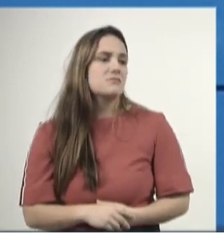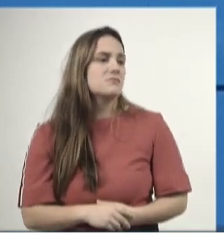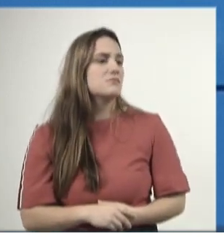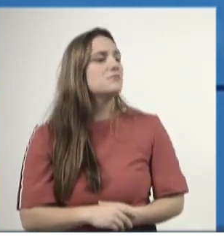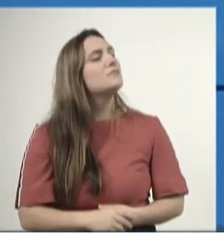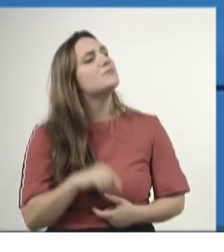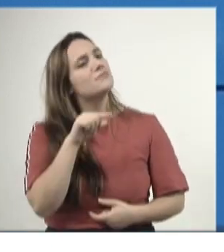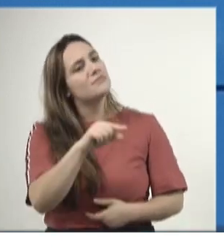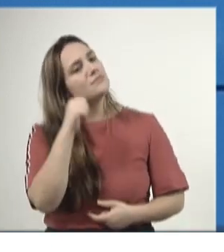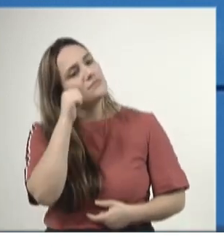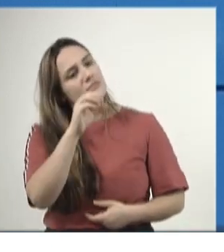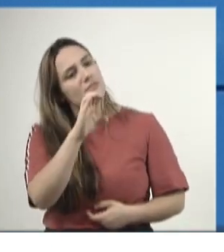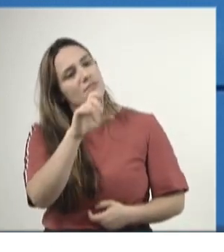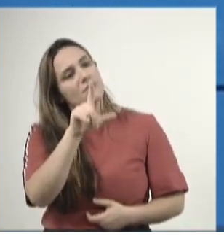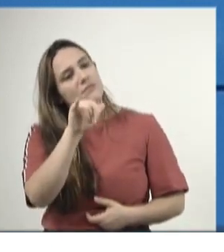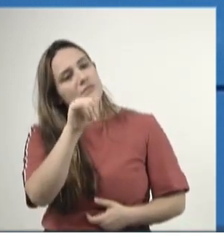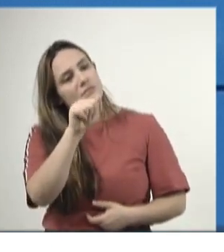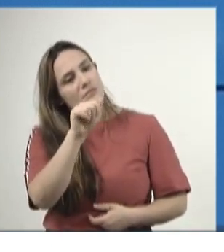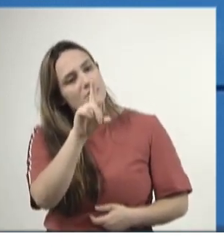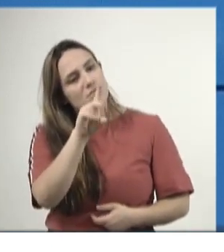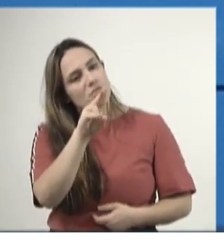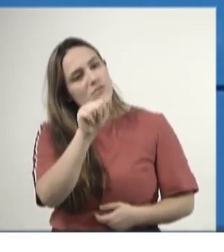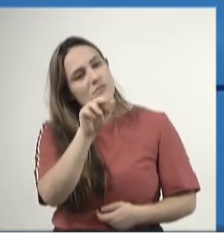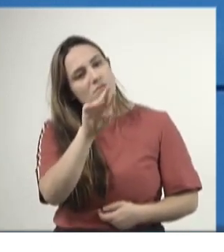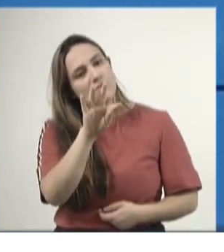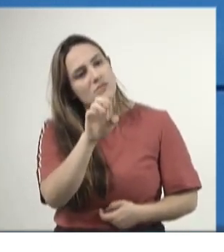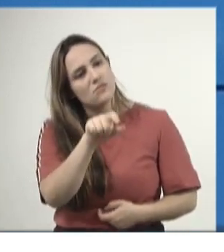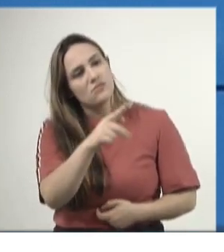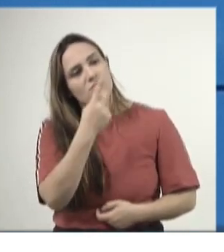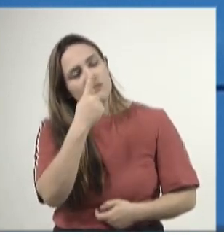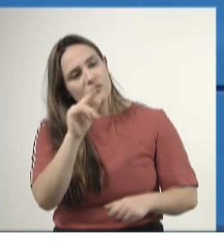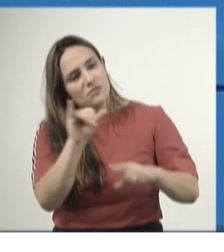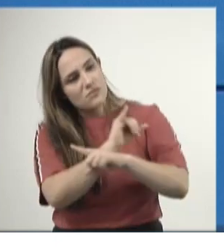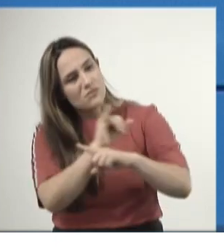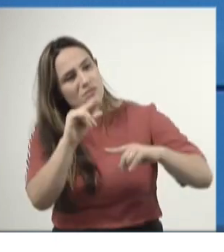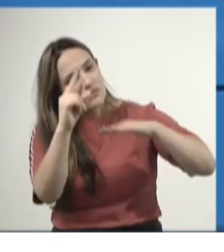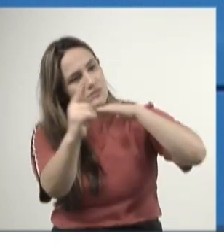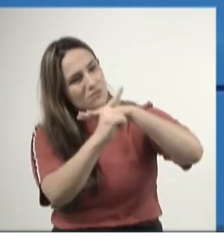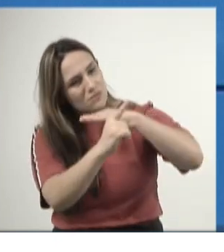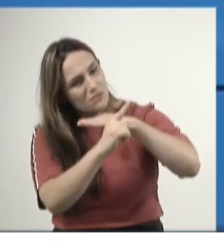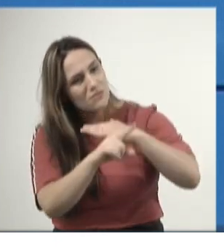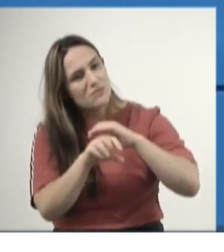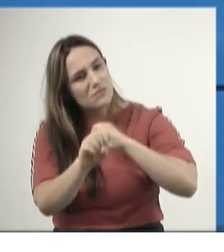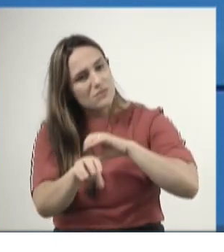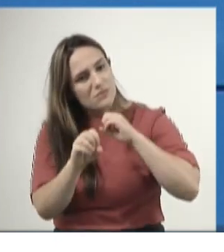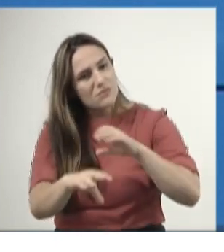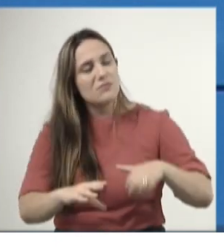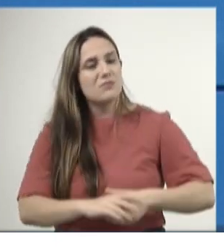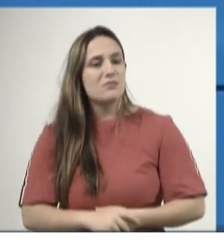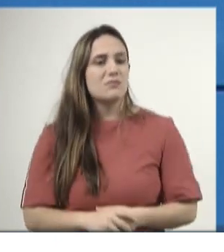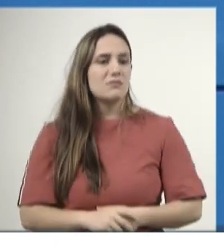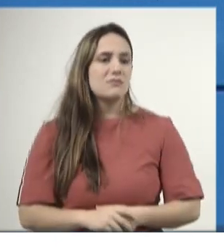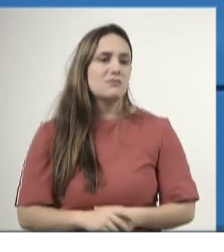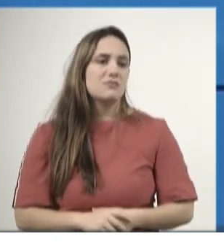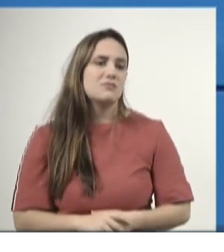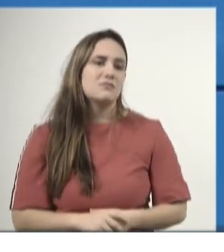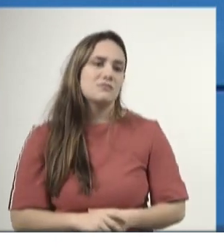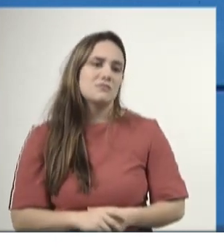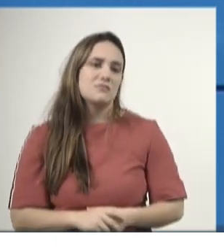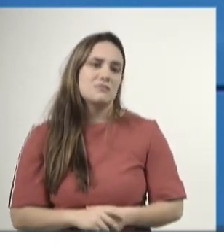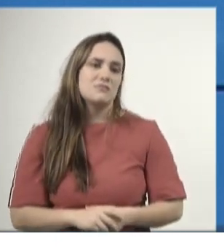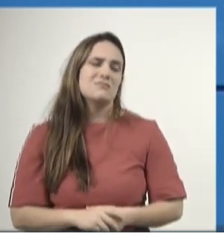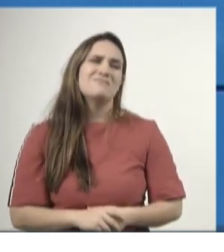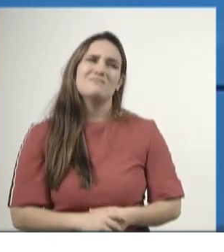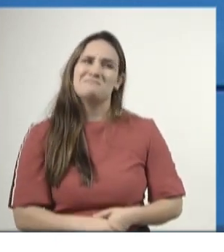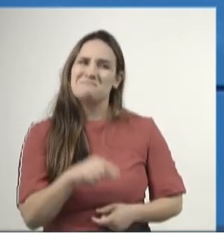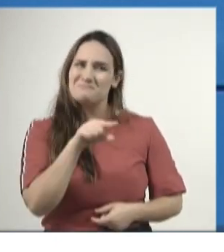da doutora Célia Duarte, que fala da estratégia de atendimento de psicoeducação, o que me